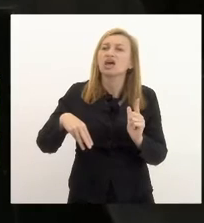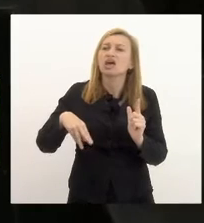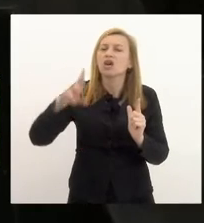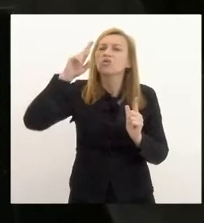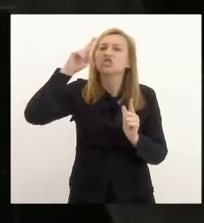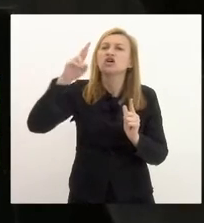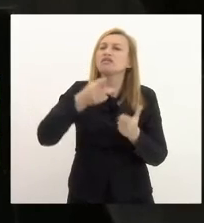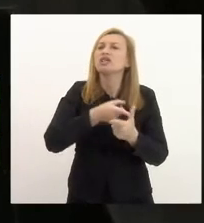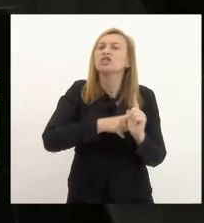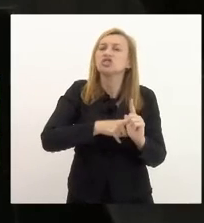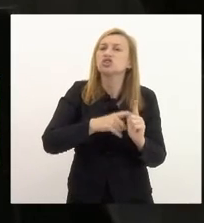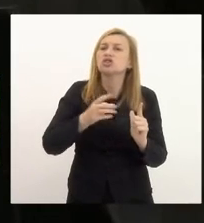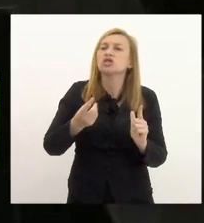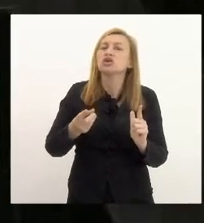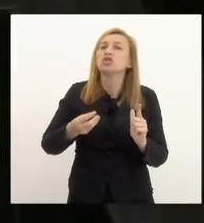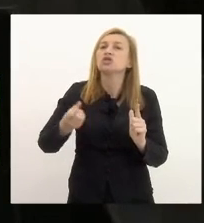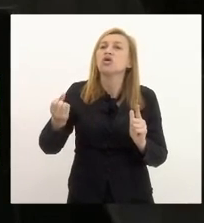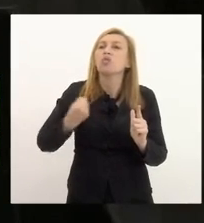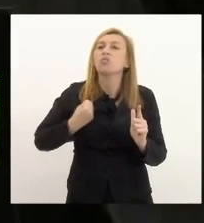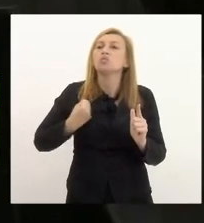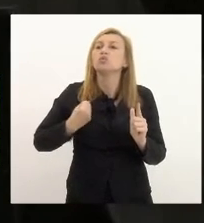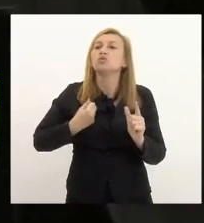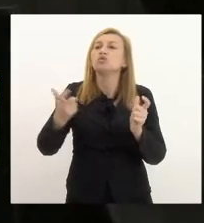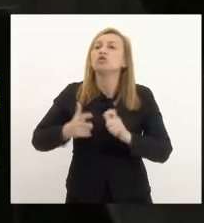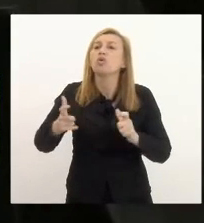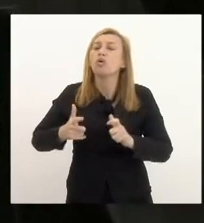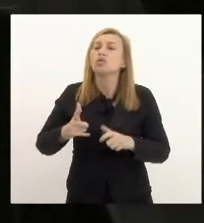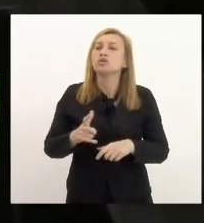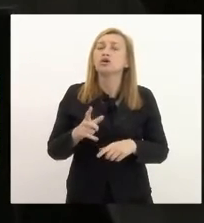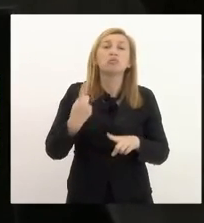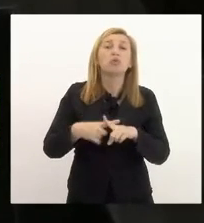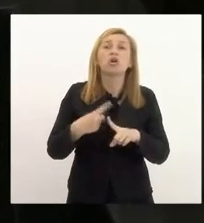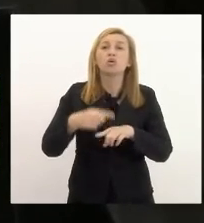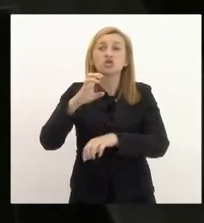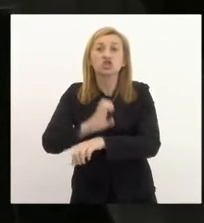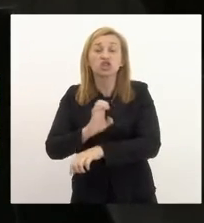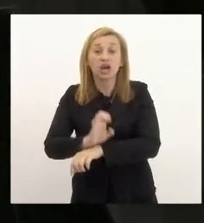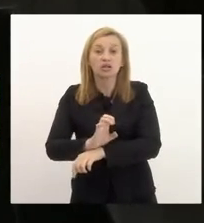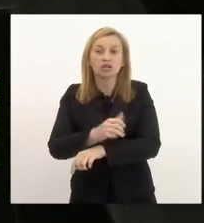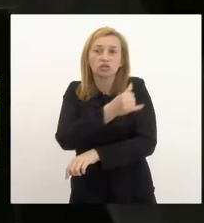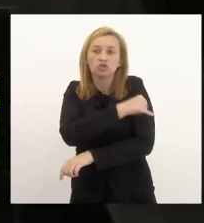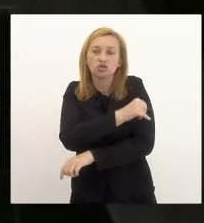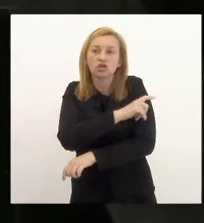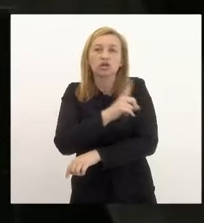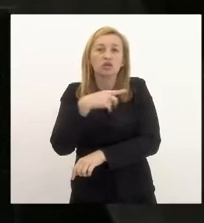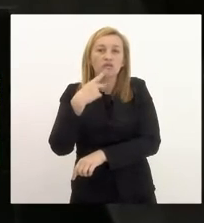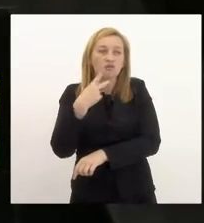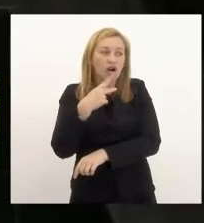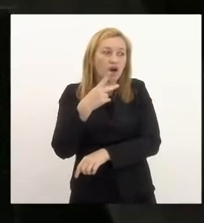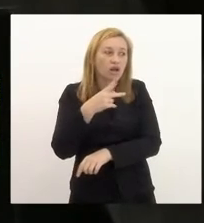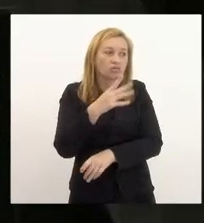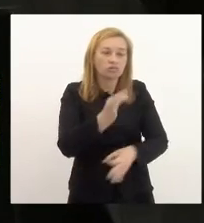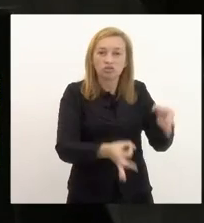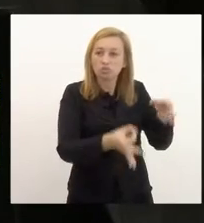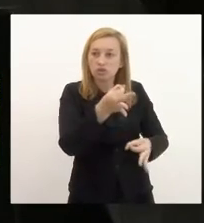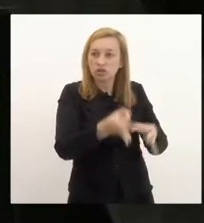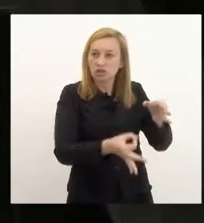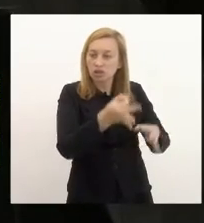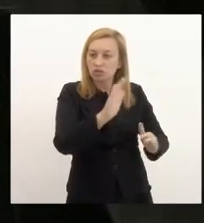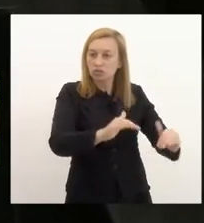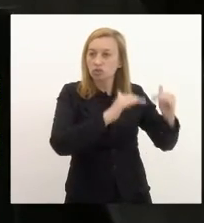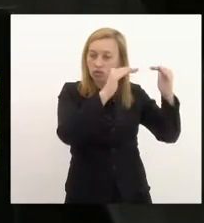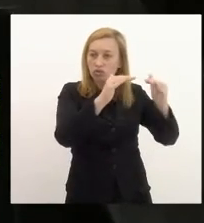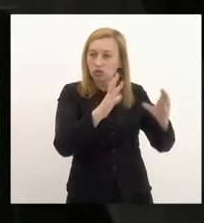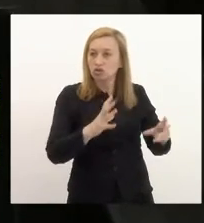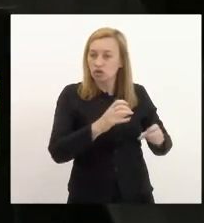de onde saíram esses números Porque é que o Estado do Rio de Janeiro aciona o seu valoroso Tribunal de Contas do Estado ao para